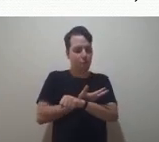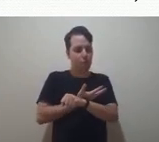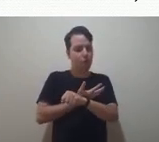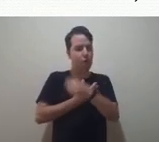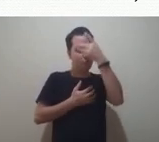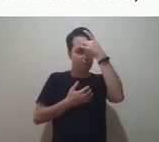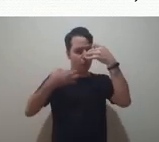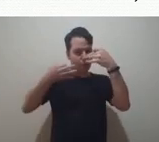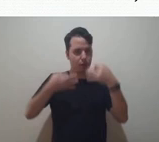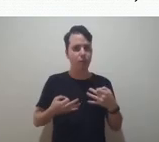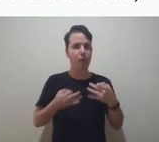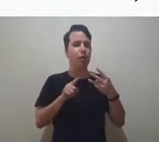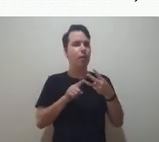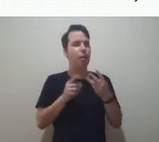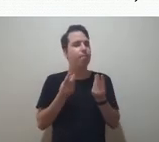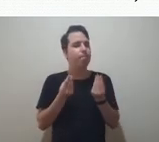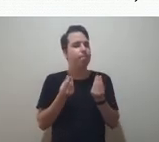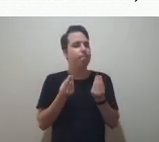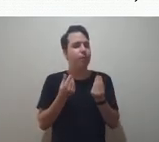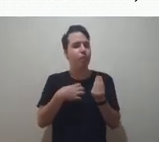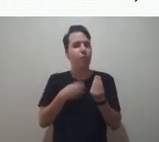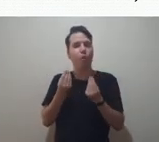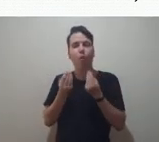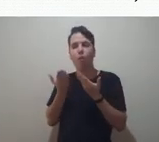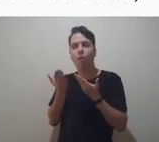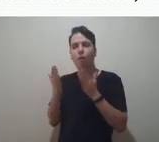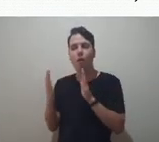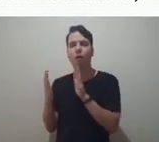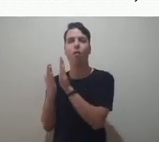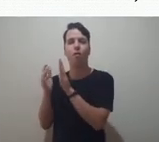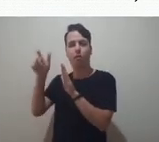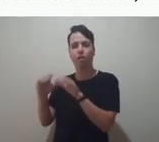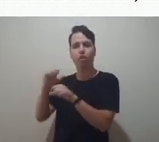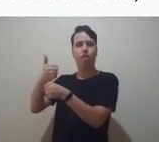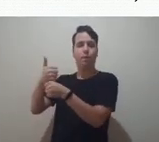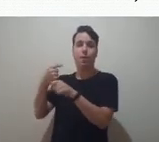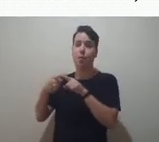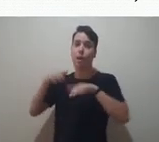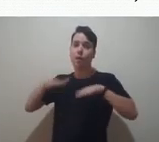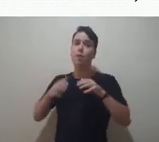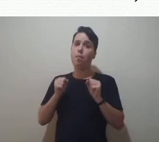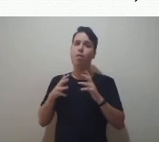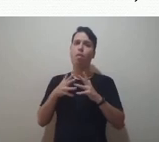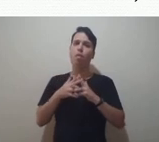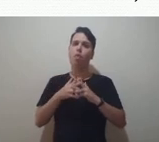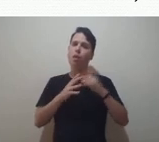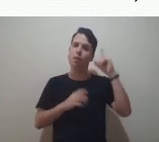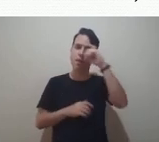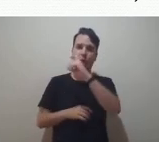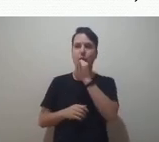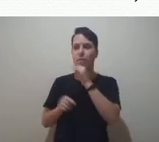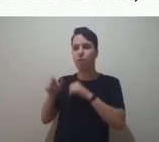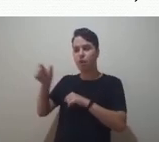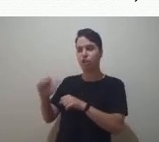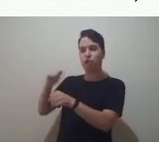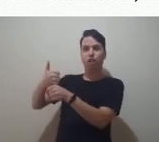emocional, sensibilidade e tato para lidar com o tutor nessas situações, né? Que podem ser situações muitas